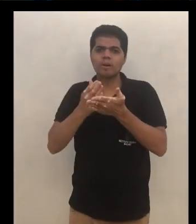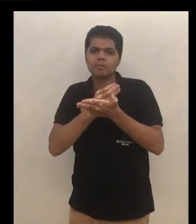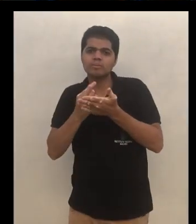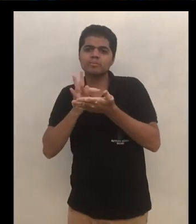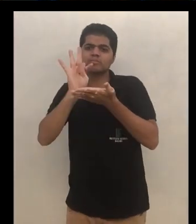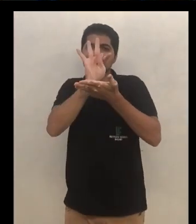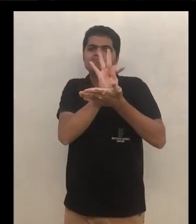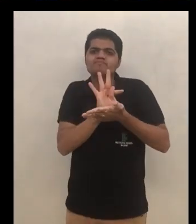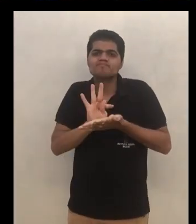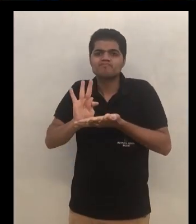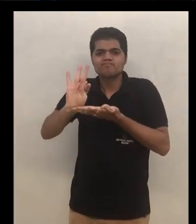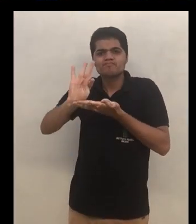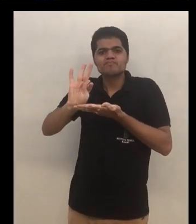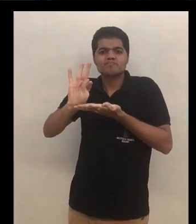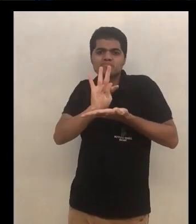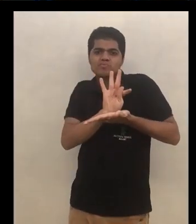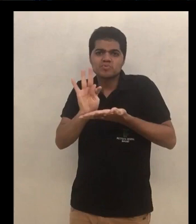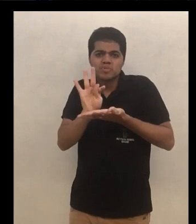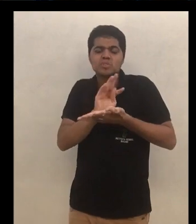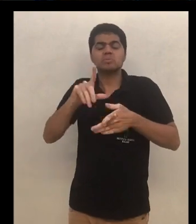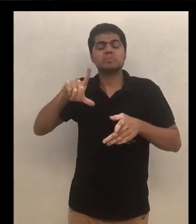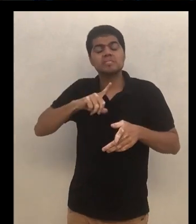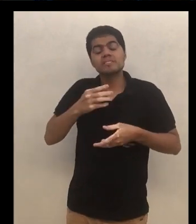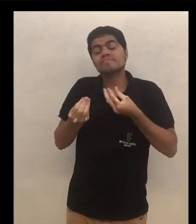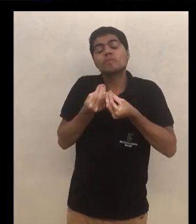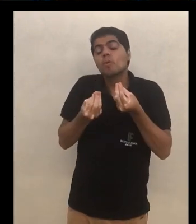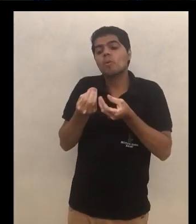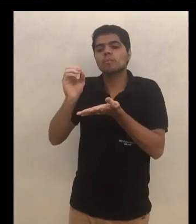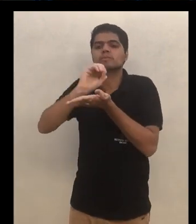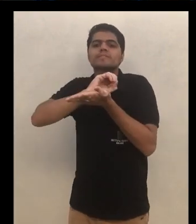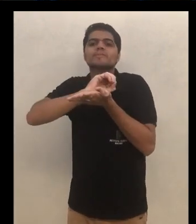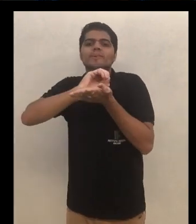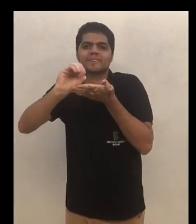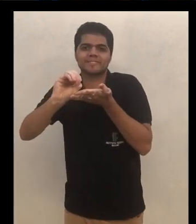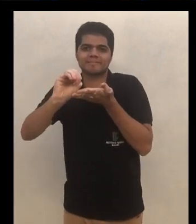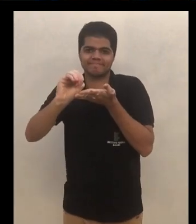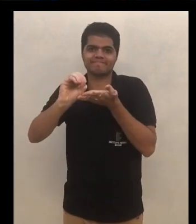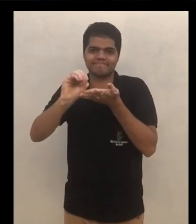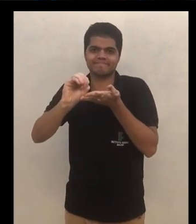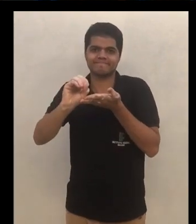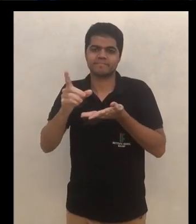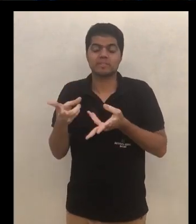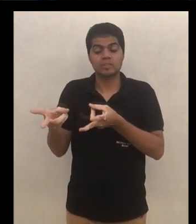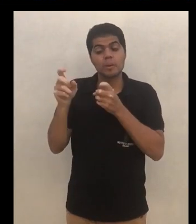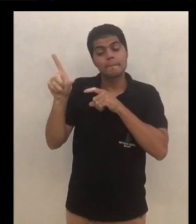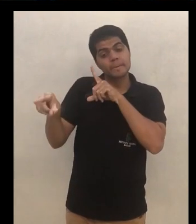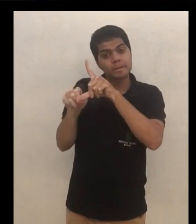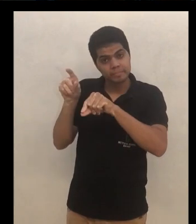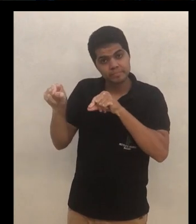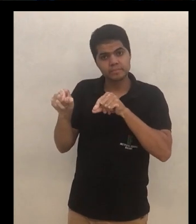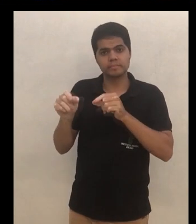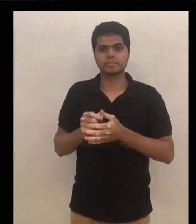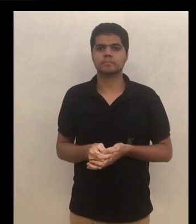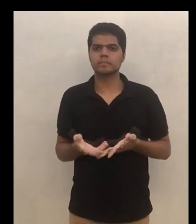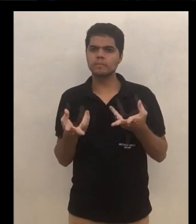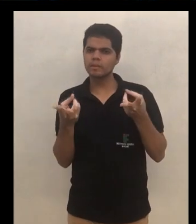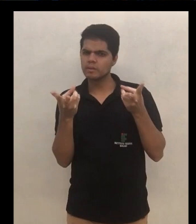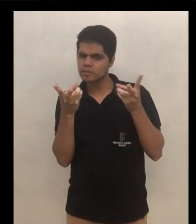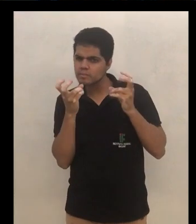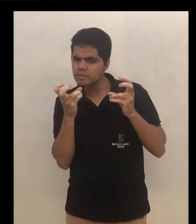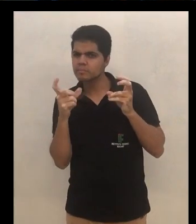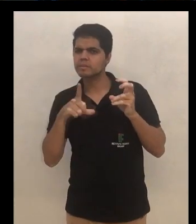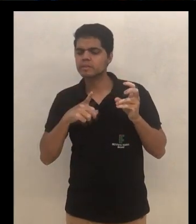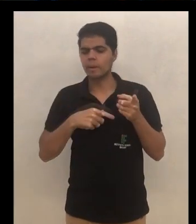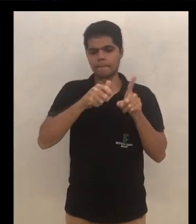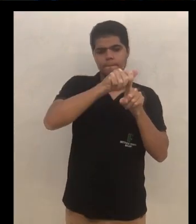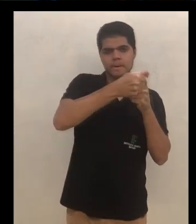transgênicos e a gente não conseguir o orgânico. Então, a gente tem que buscar uma alimentação alternativa. Veja bem, a gente